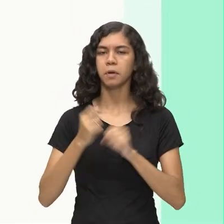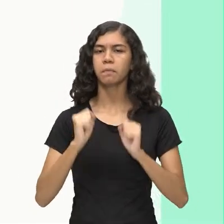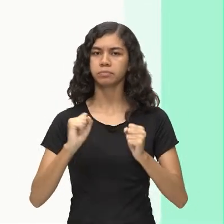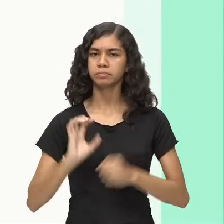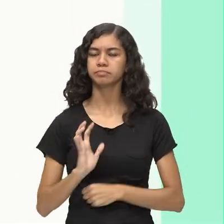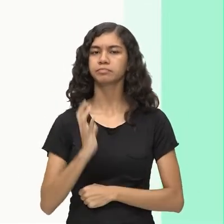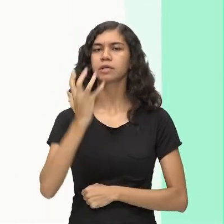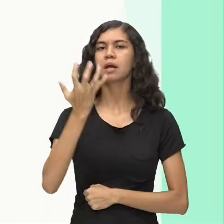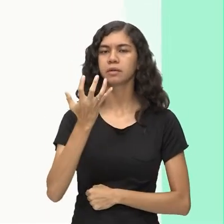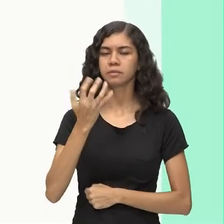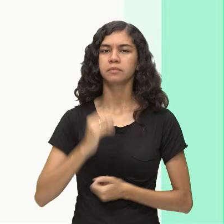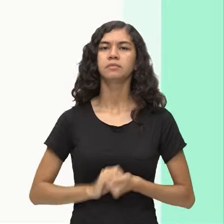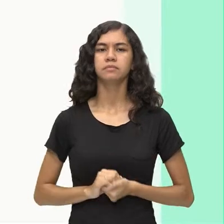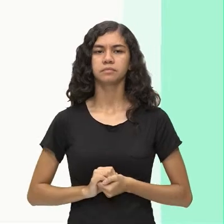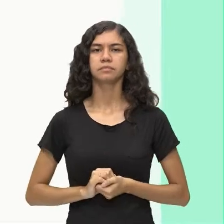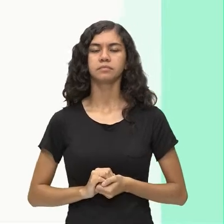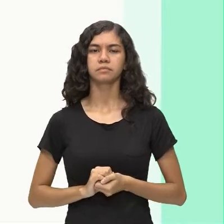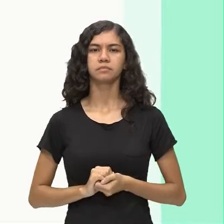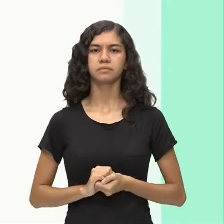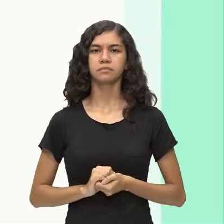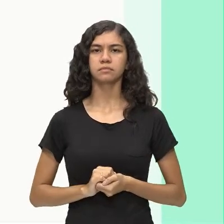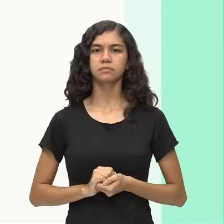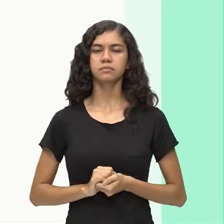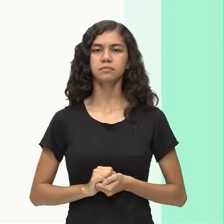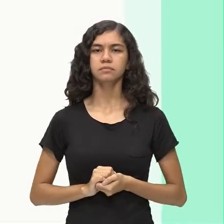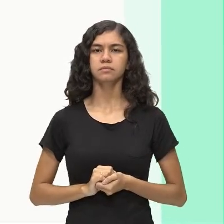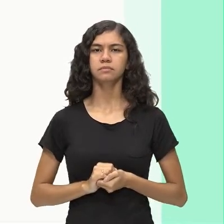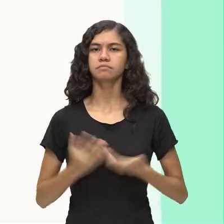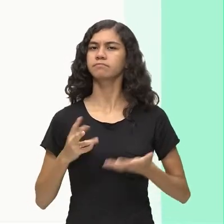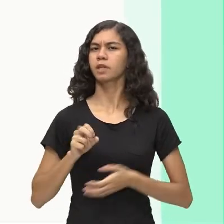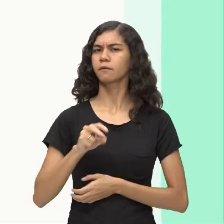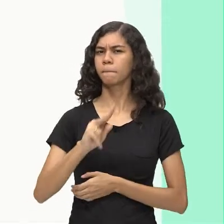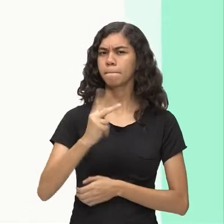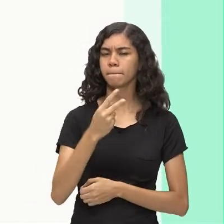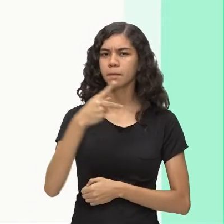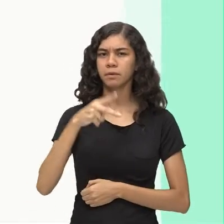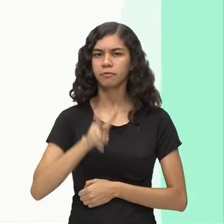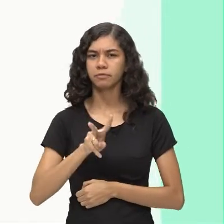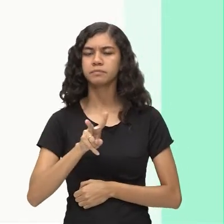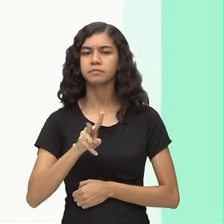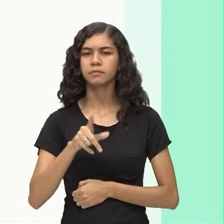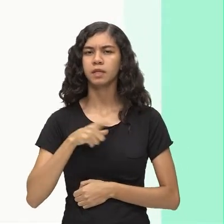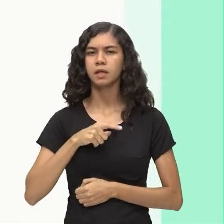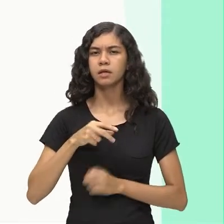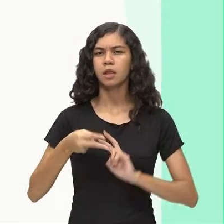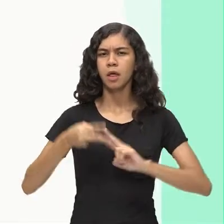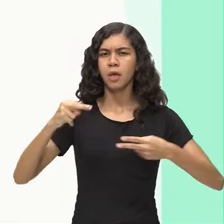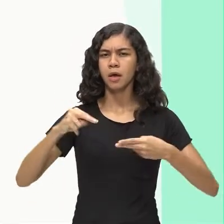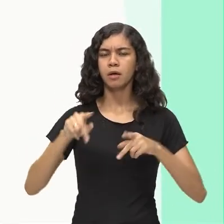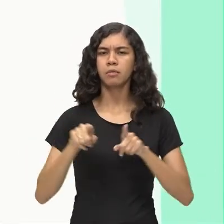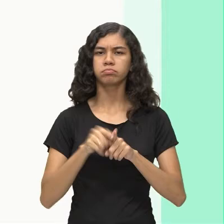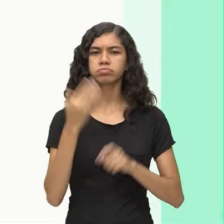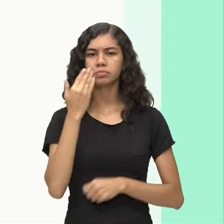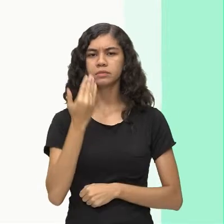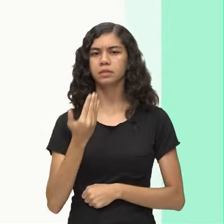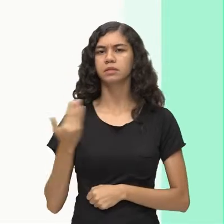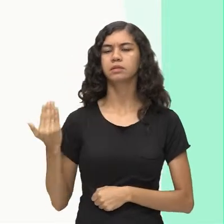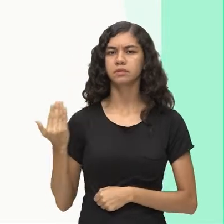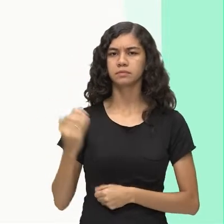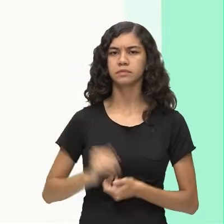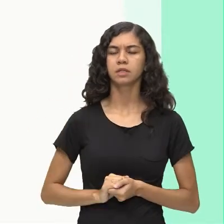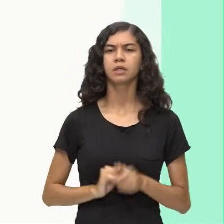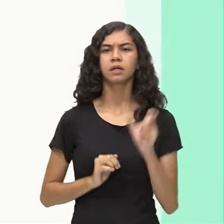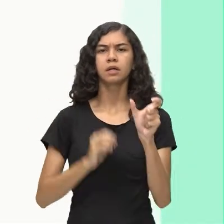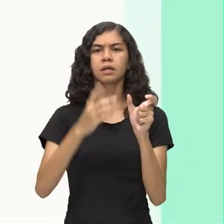a olho nu também, tá? Então, o vírus do HPV ele tem um DNA duplo circular, e aí são conhecidos mais de 100 tipos